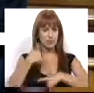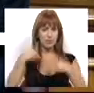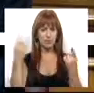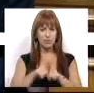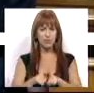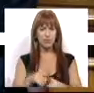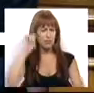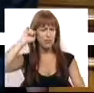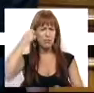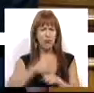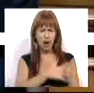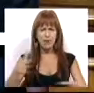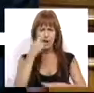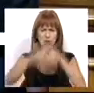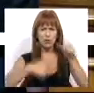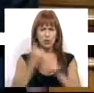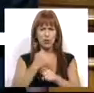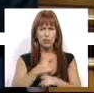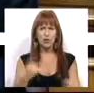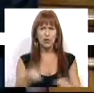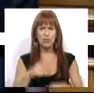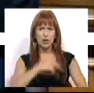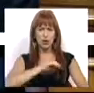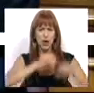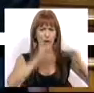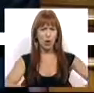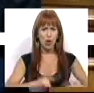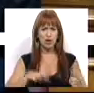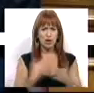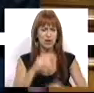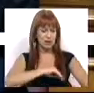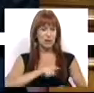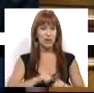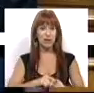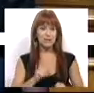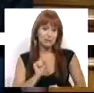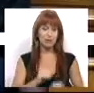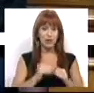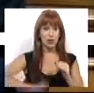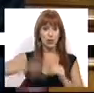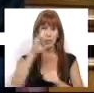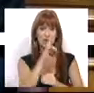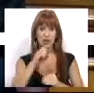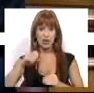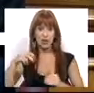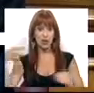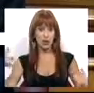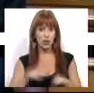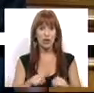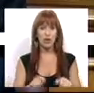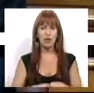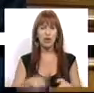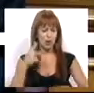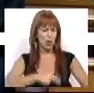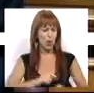pública que atinge a grande maioria dos trabalhadores, uma vez que esses cortes se aplicam às remunerações ilíquidas superiores a 600 euros. Ora, este